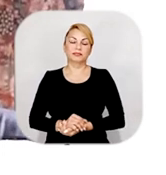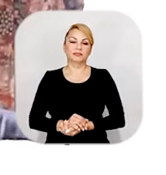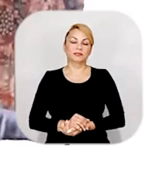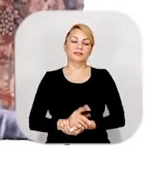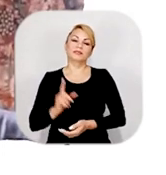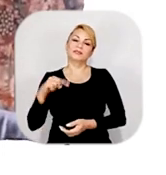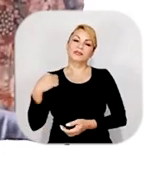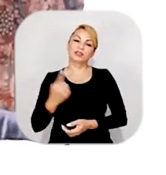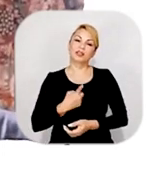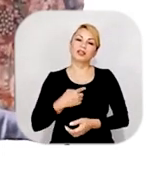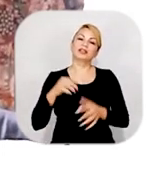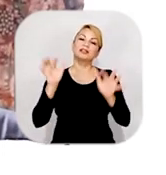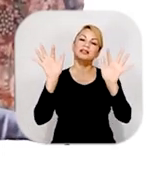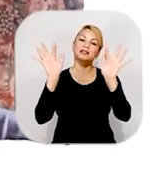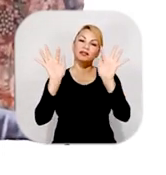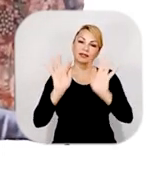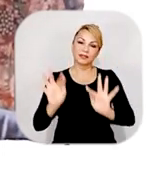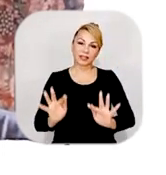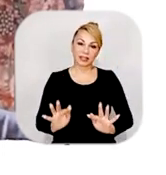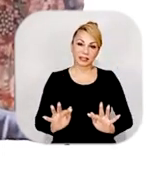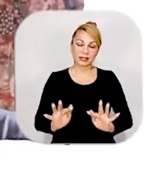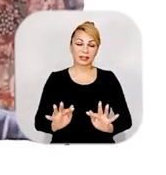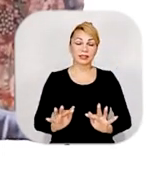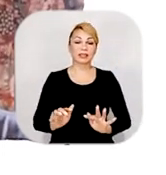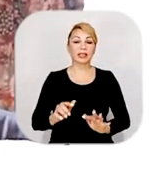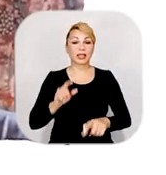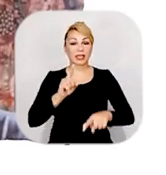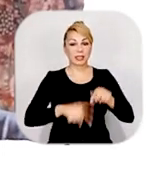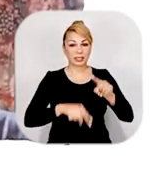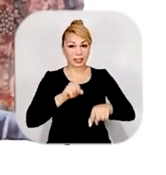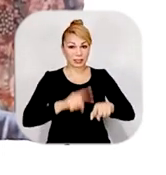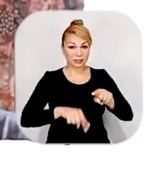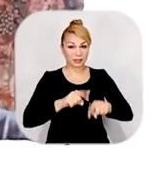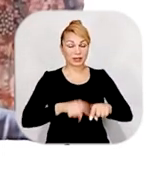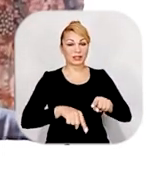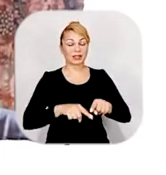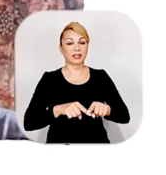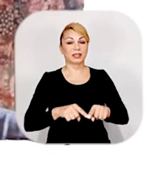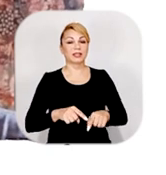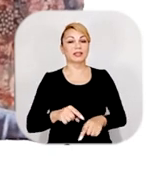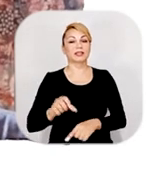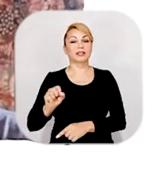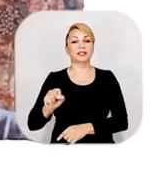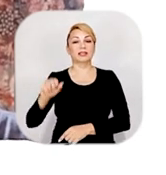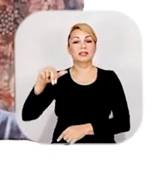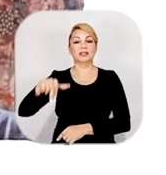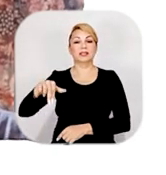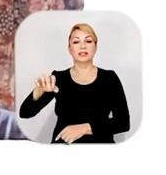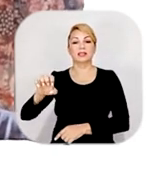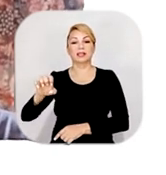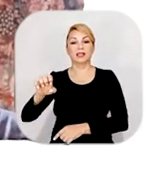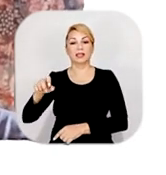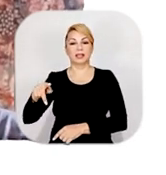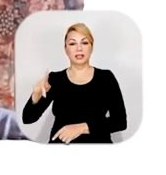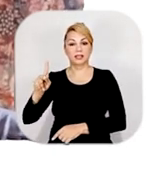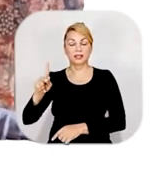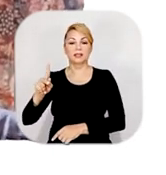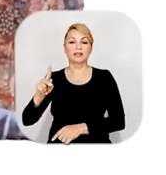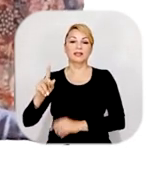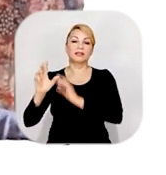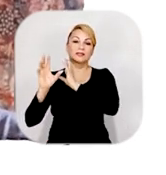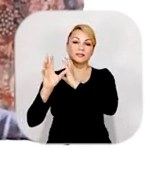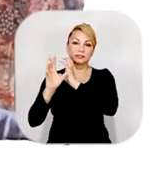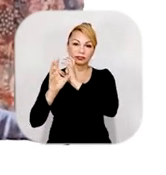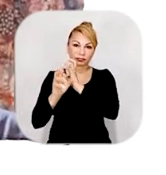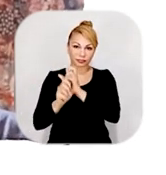Estamos tão felizes que esses materiais do Snetlag foram resgatados antes